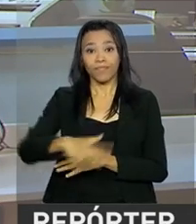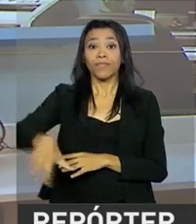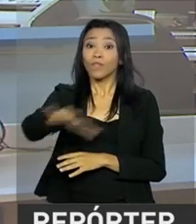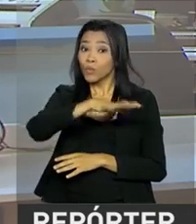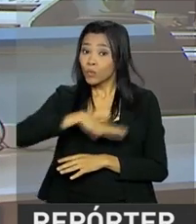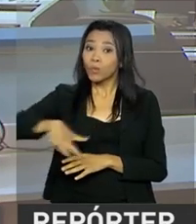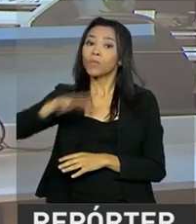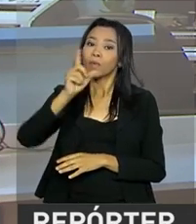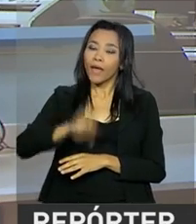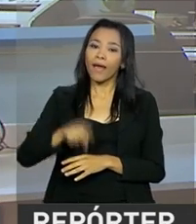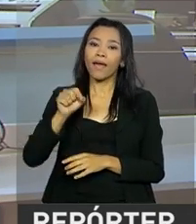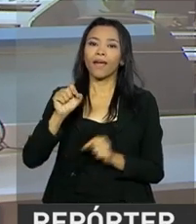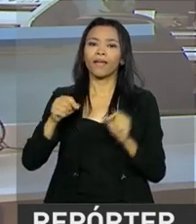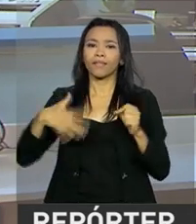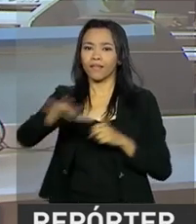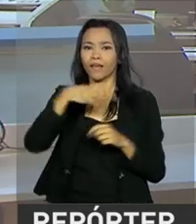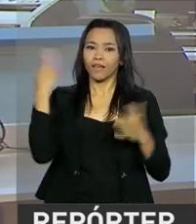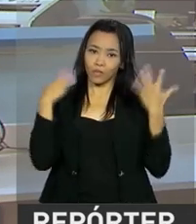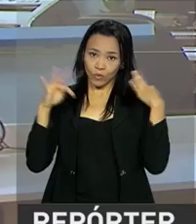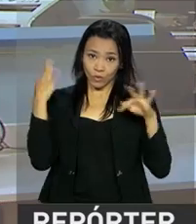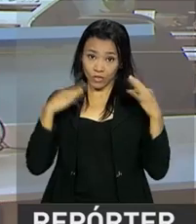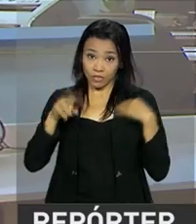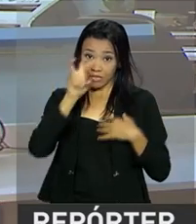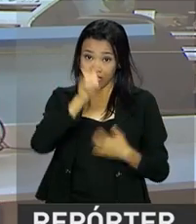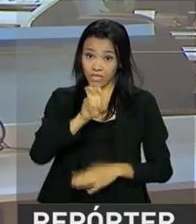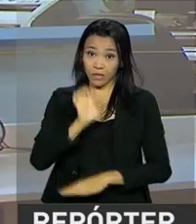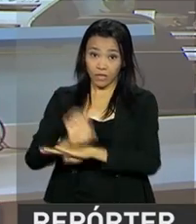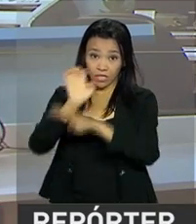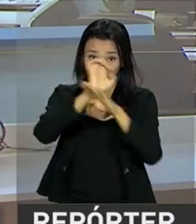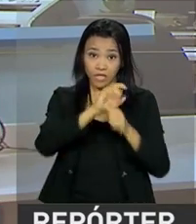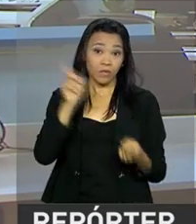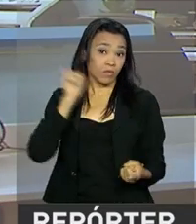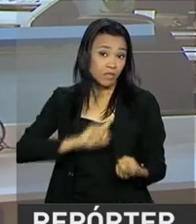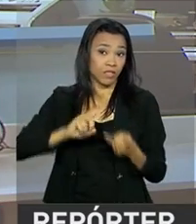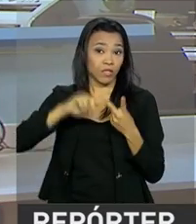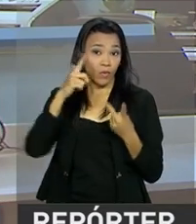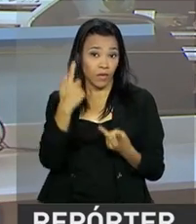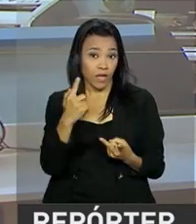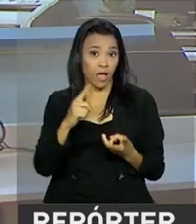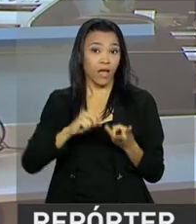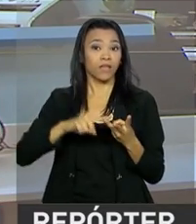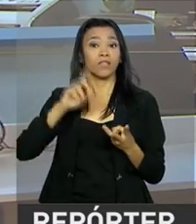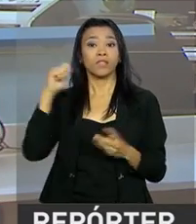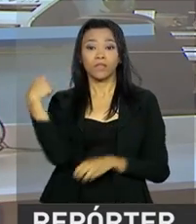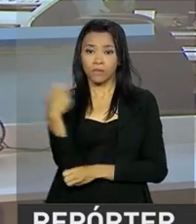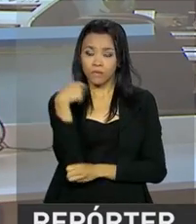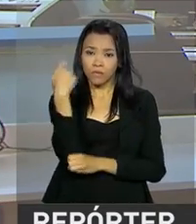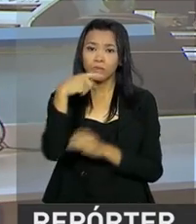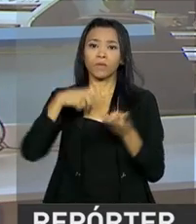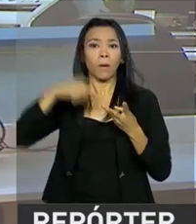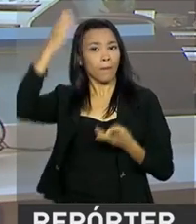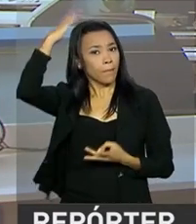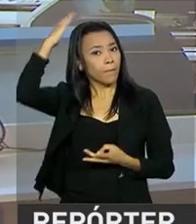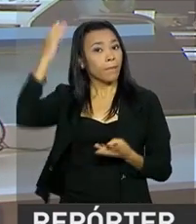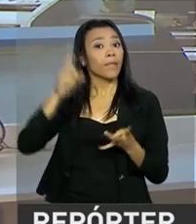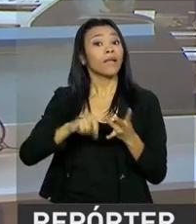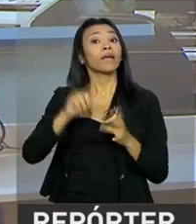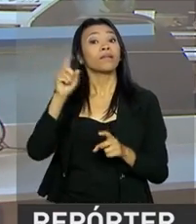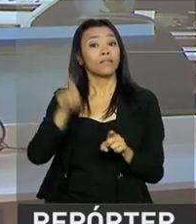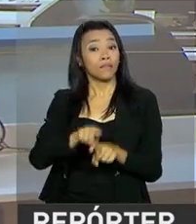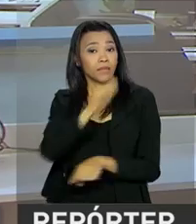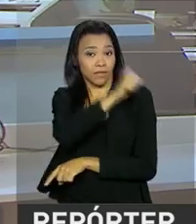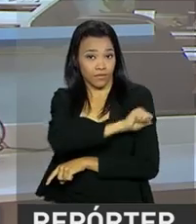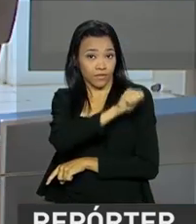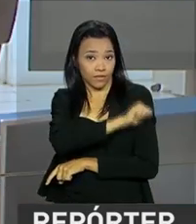referem à sinalização turística em 5 estados: Minas Gerais, Goiás, Rio Grande do Sul, Pará e Rio